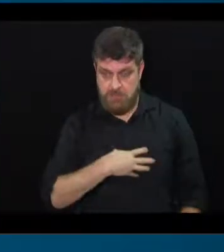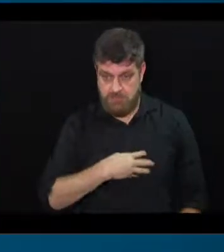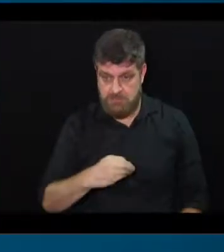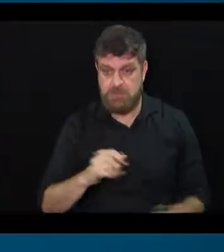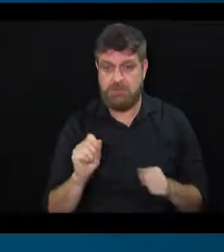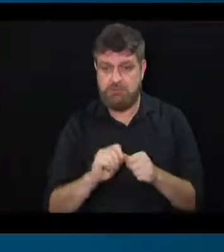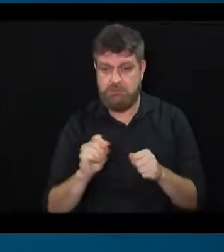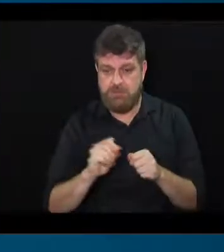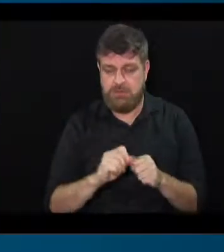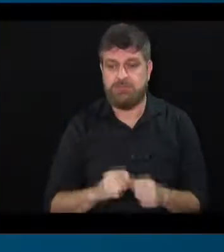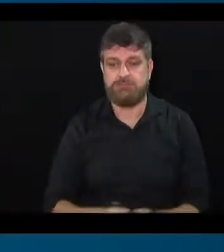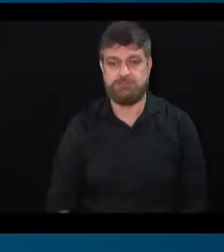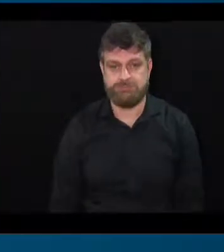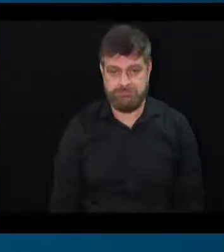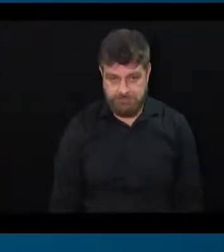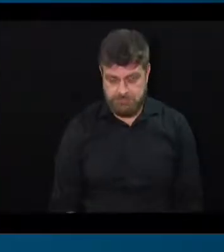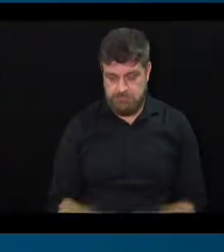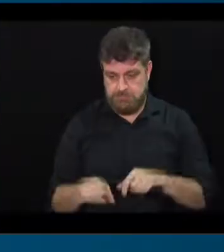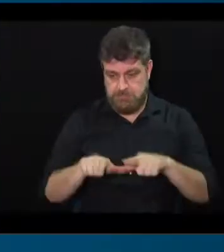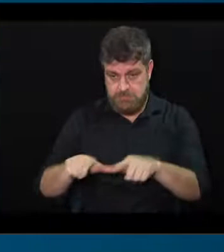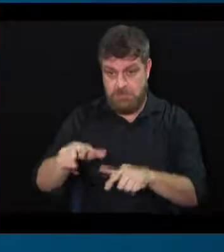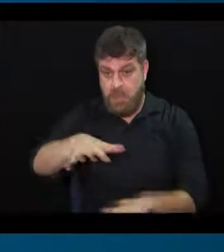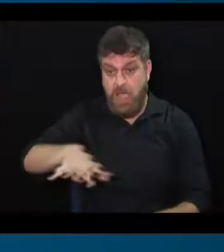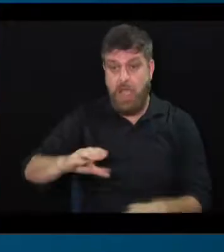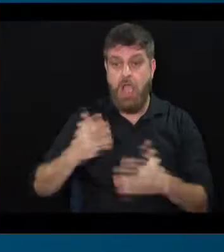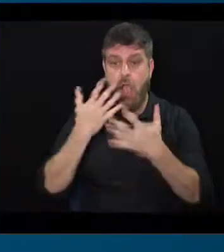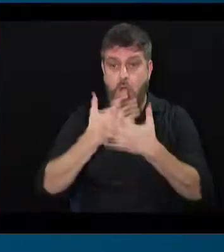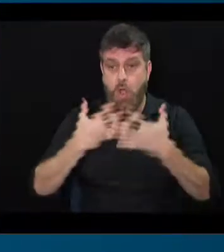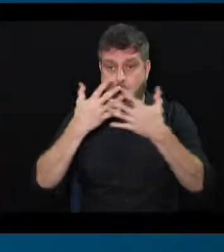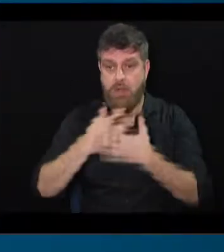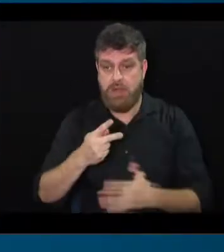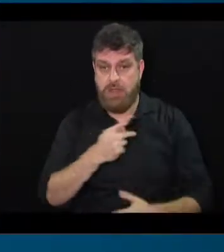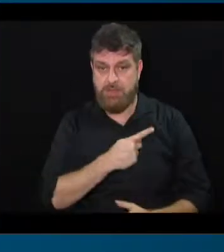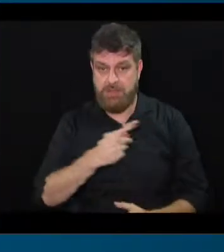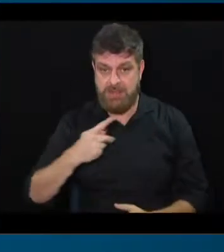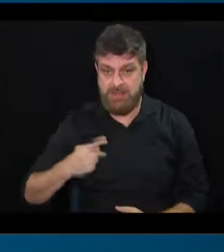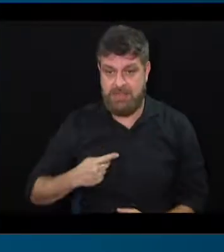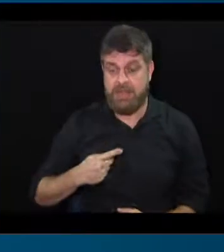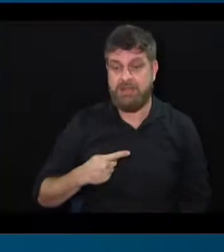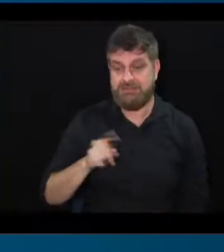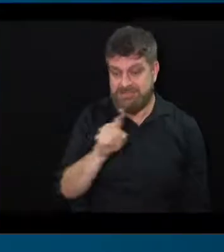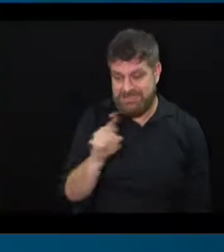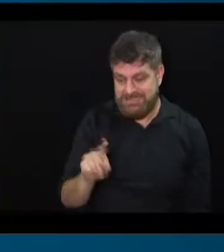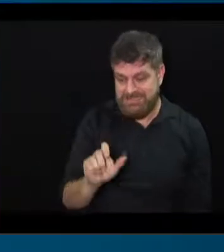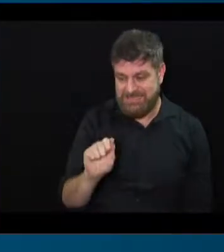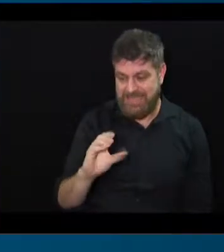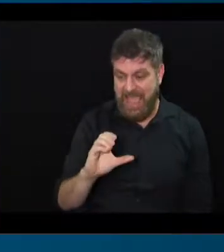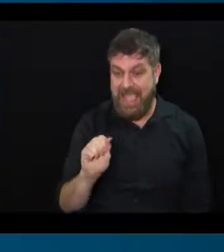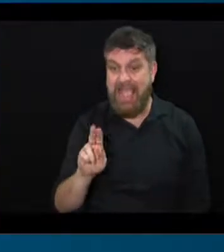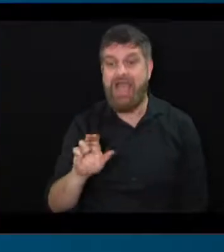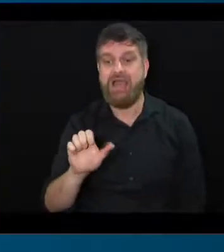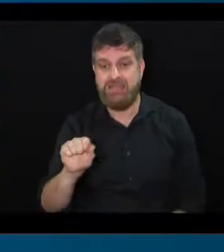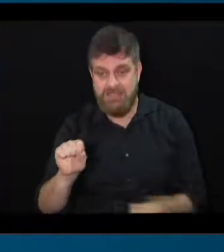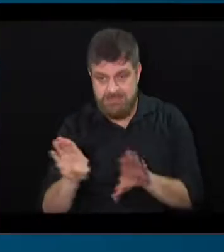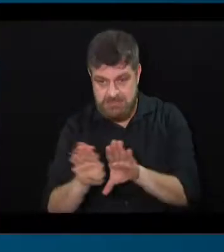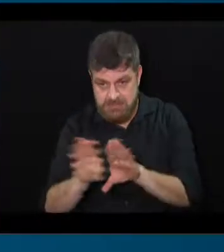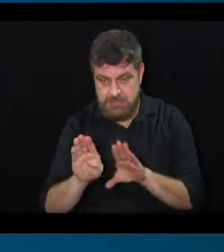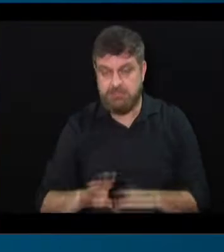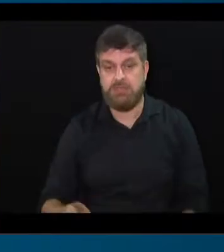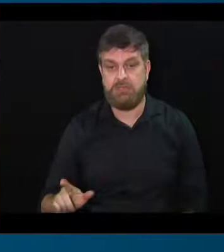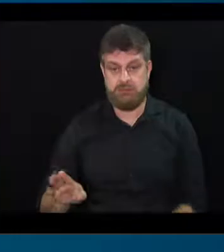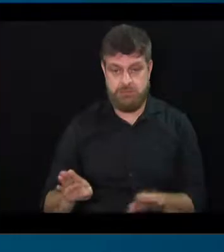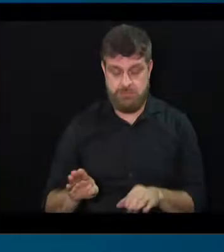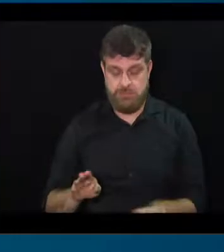que concede a mesma honraria ao coral Reverendo Zacarias de Miranda. Ainda em turno único foi aprovado o projeto de autoria do